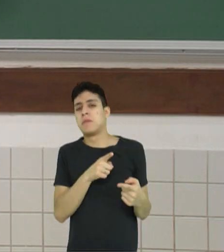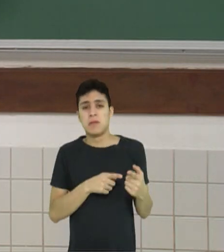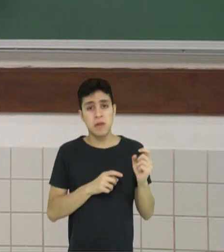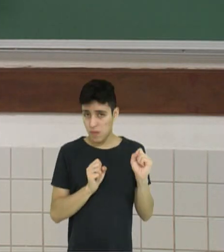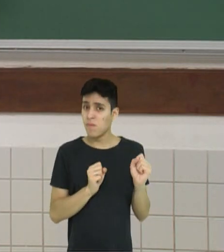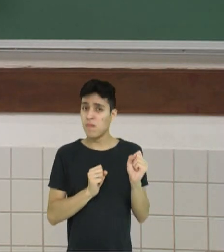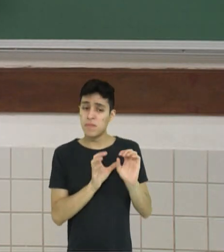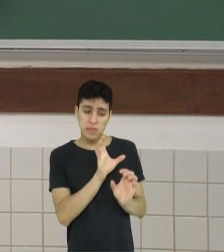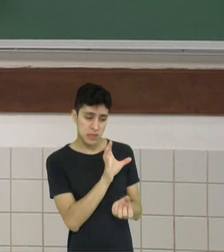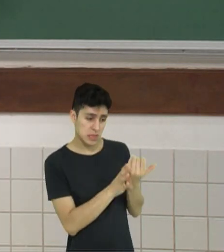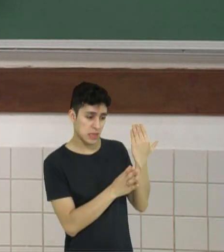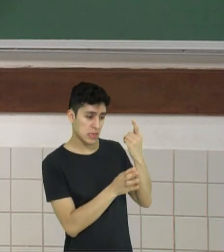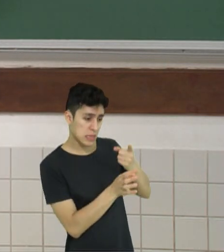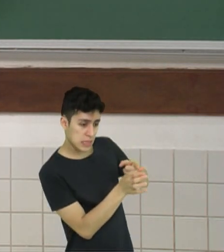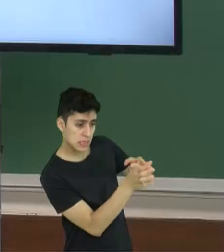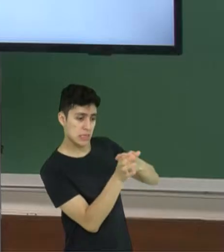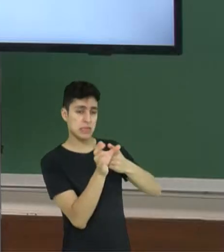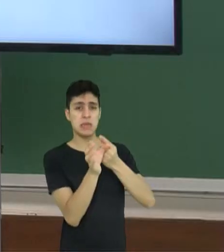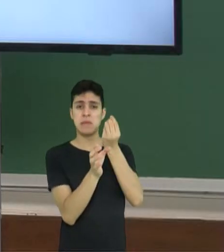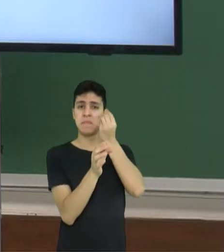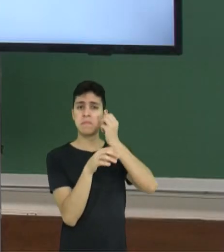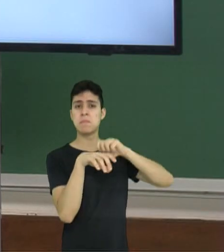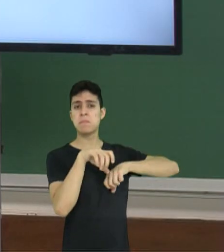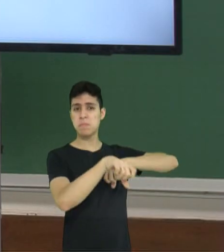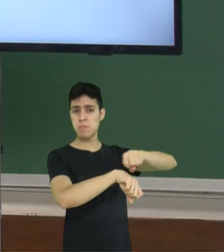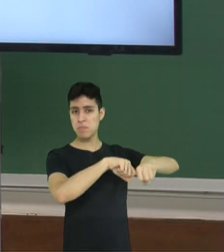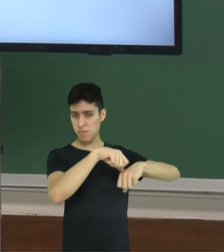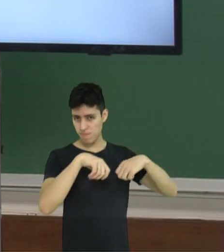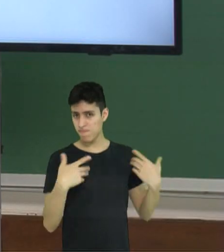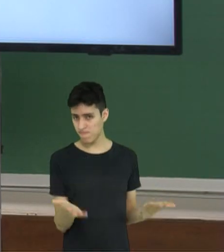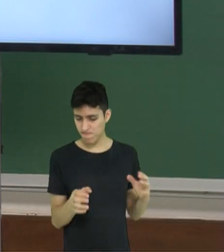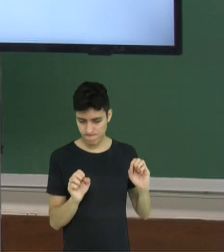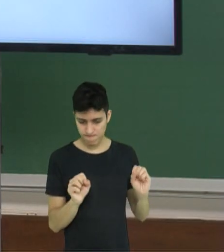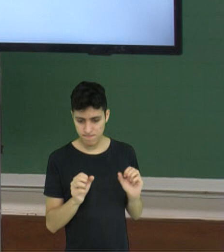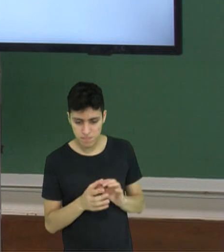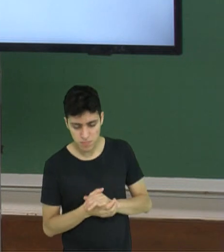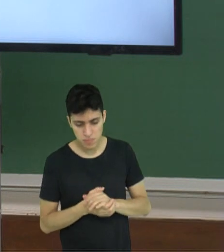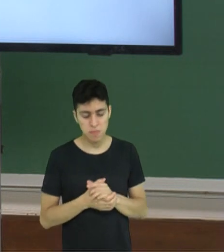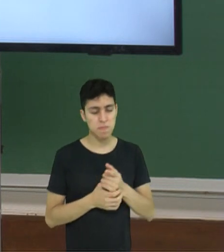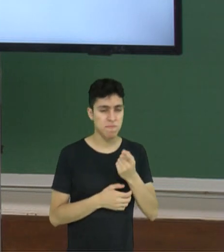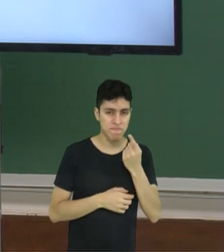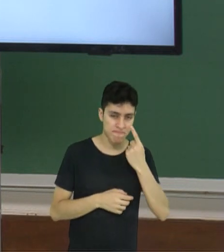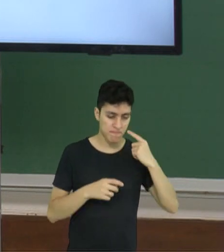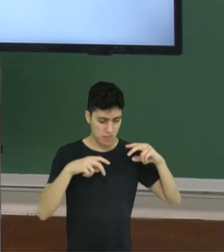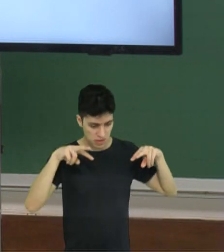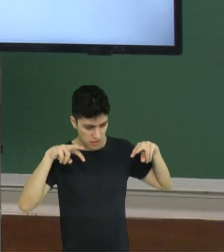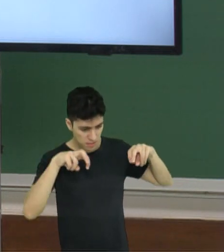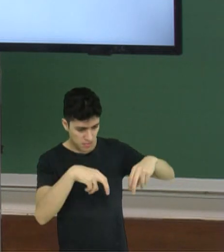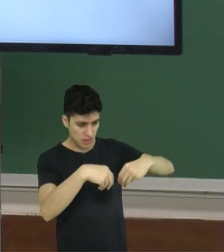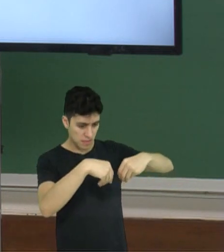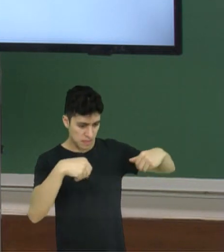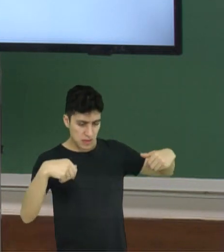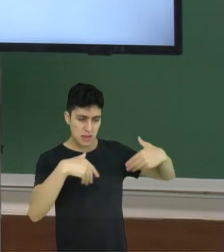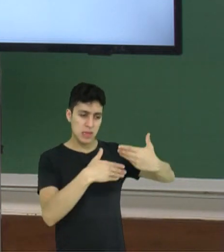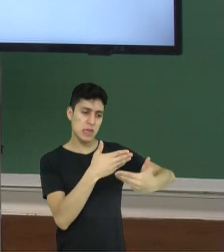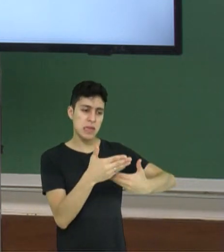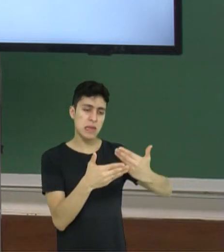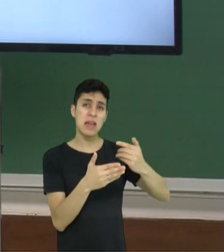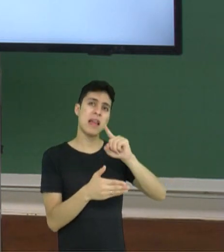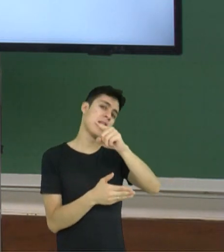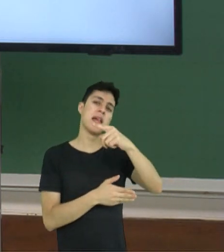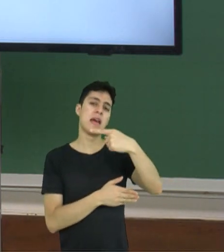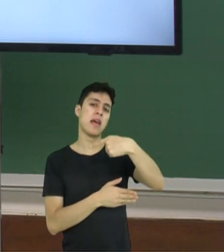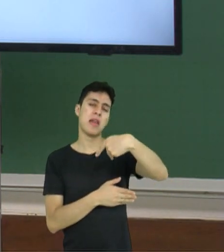têm porção de terra no Ártico, tem as suas cidades lá no Polo, a exploração mineral é autorizada, é liberada,